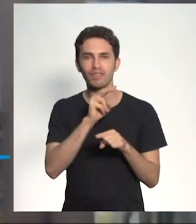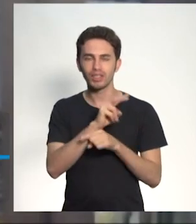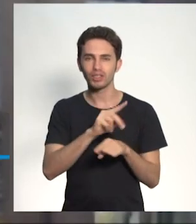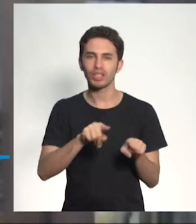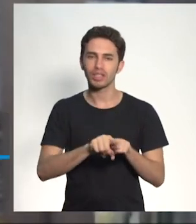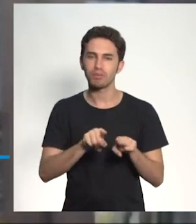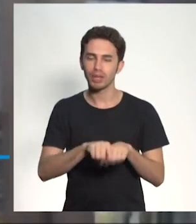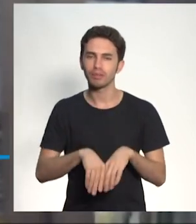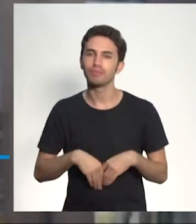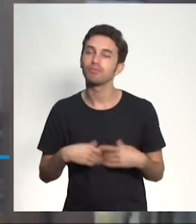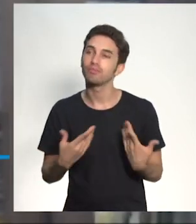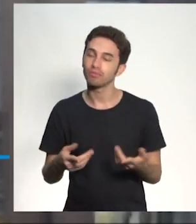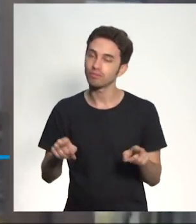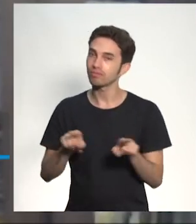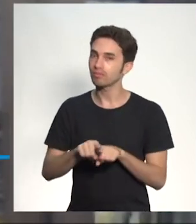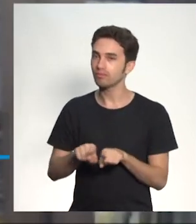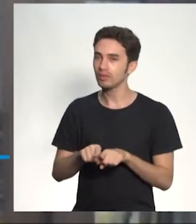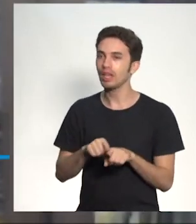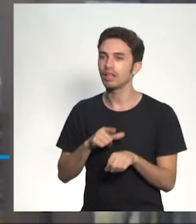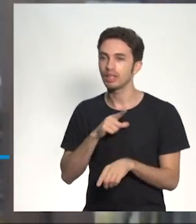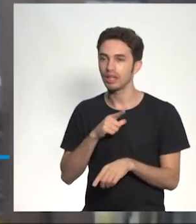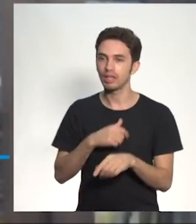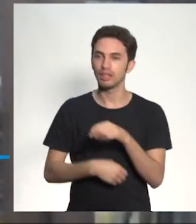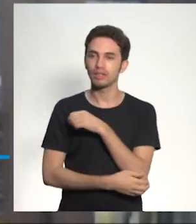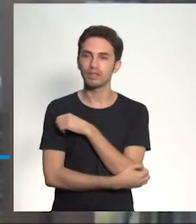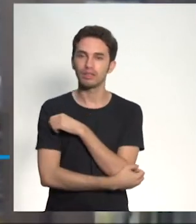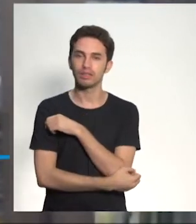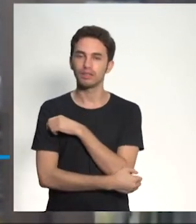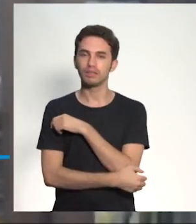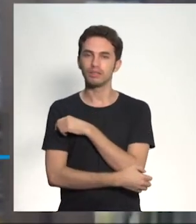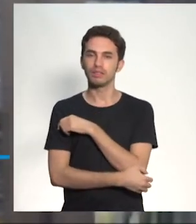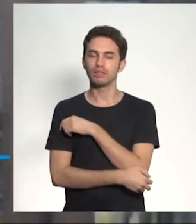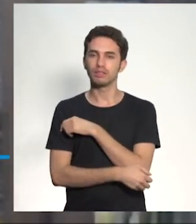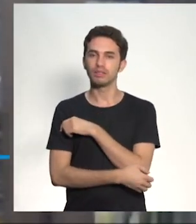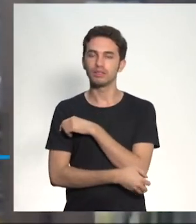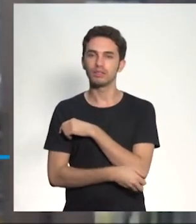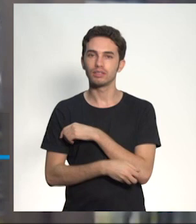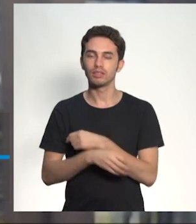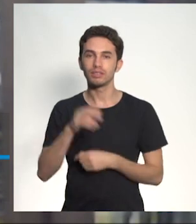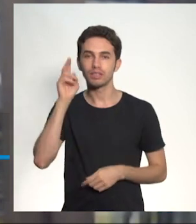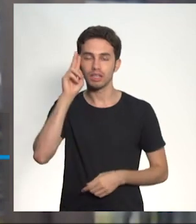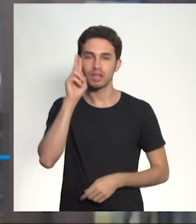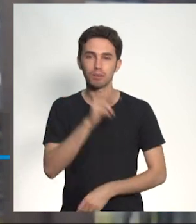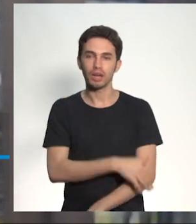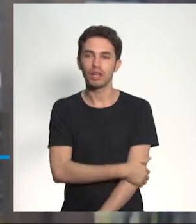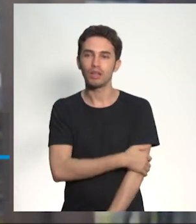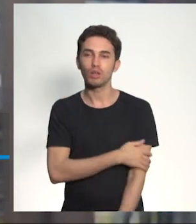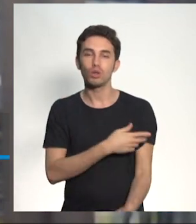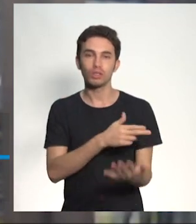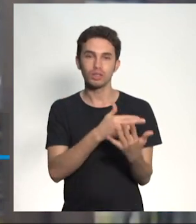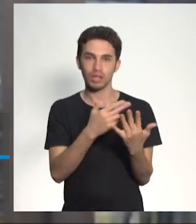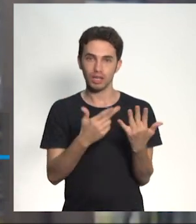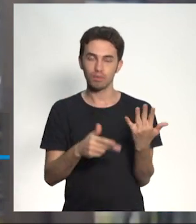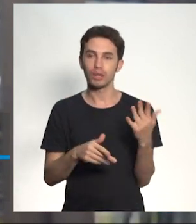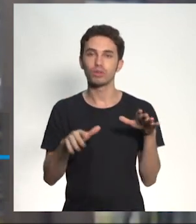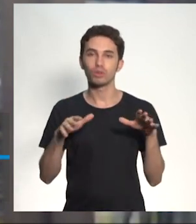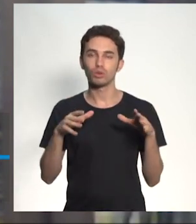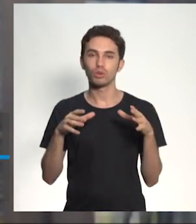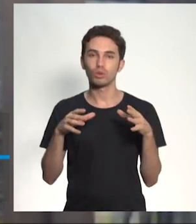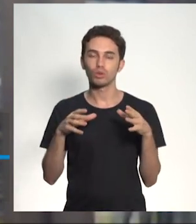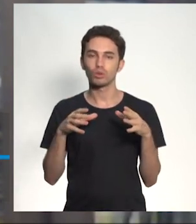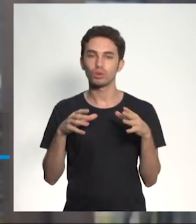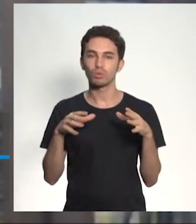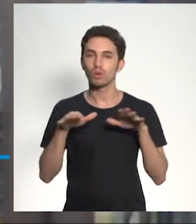Exatamente, Fabi. E nós temos também, né, além de ressaltar, né, o elemento dos movimentos